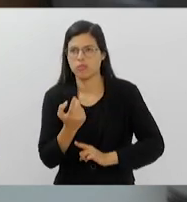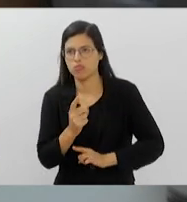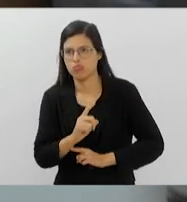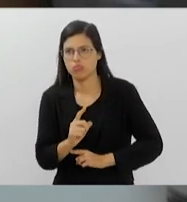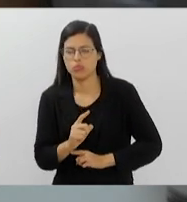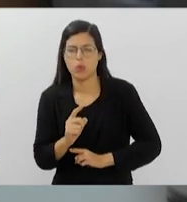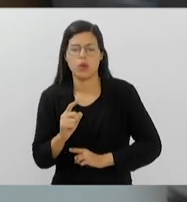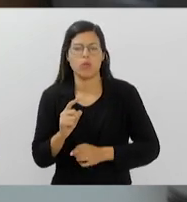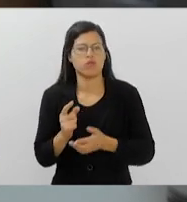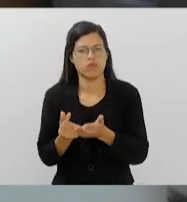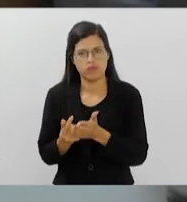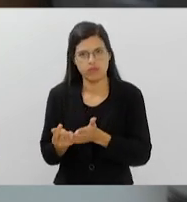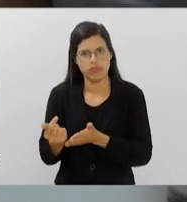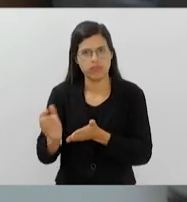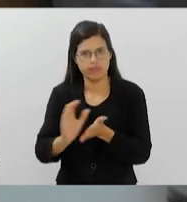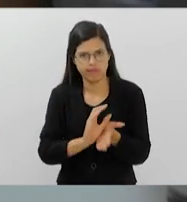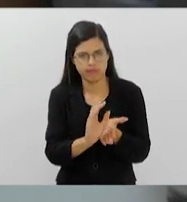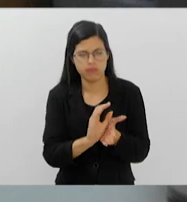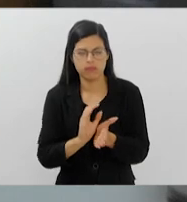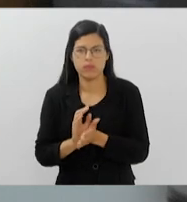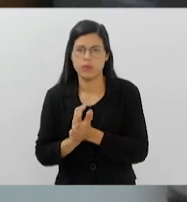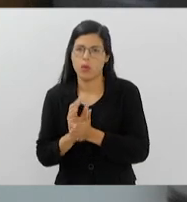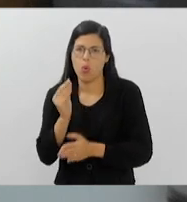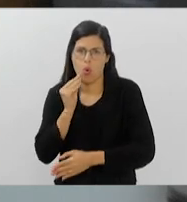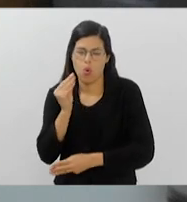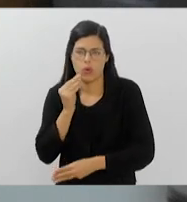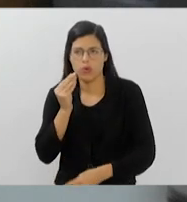etc., pelas questões óbvias